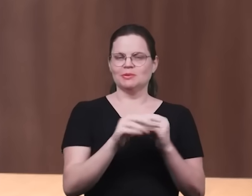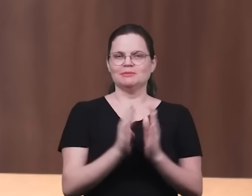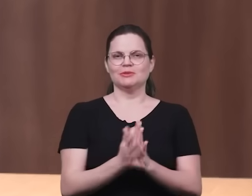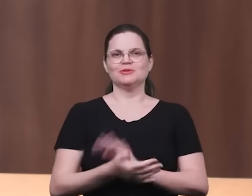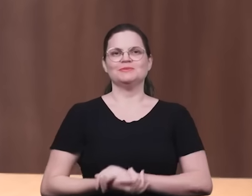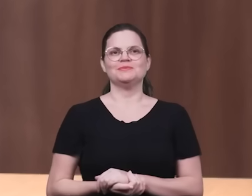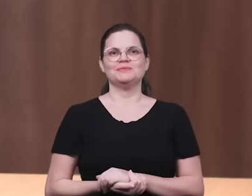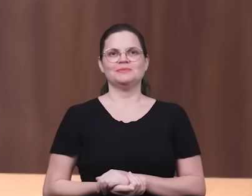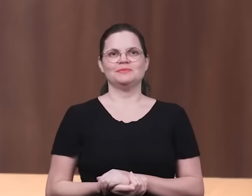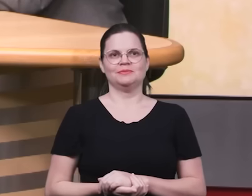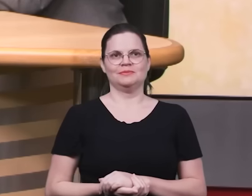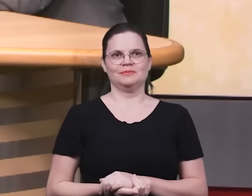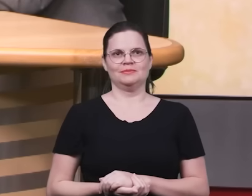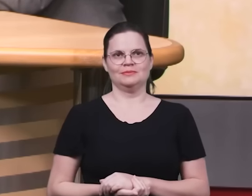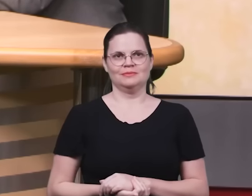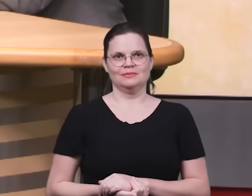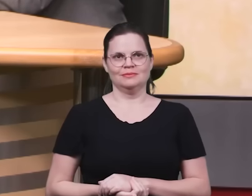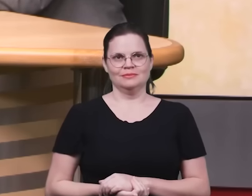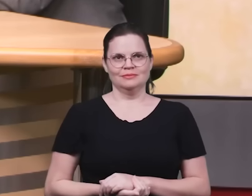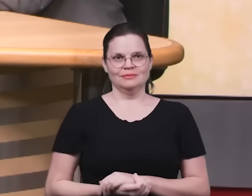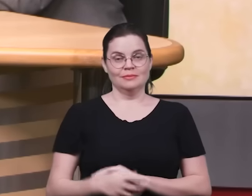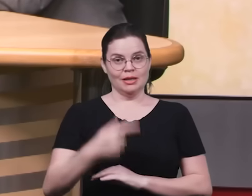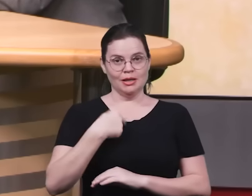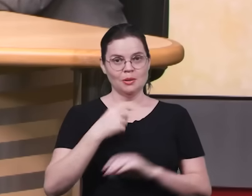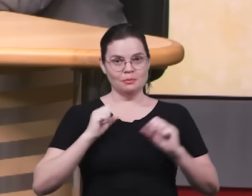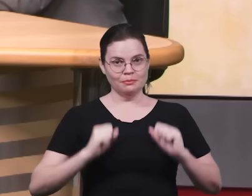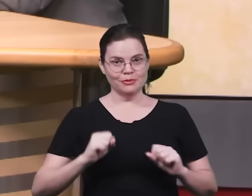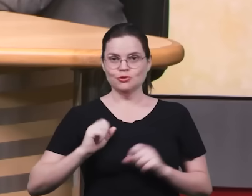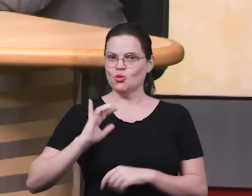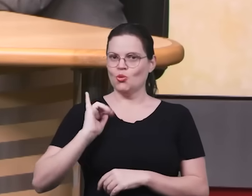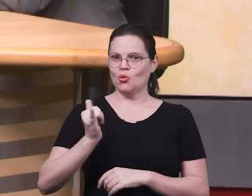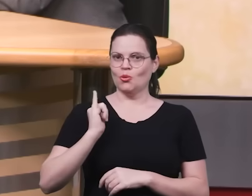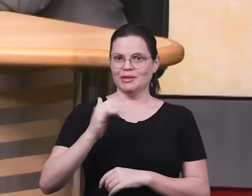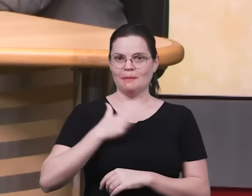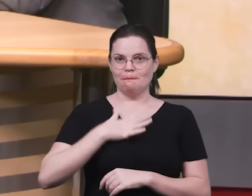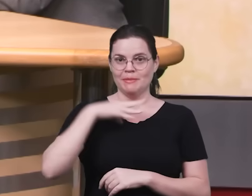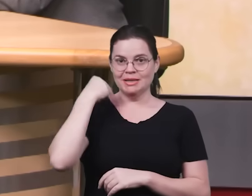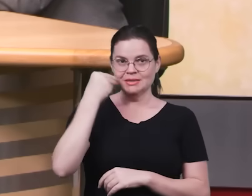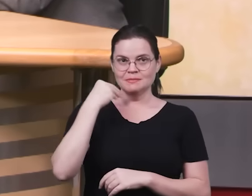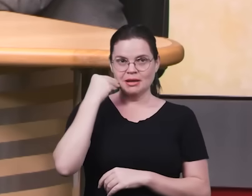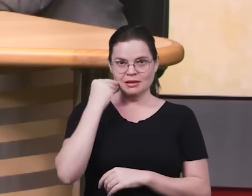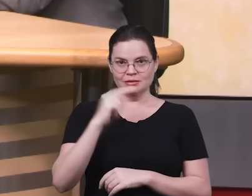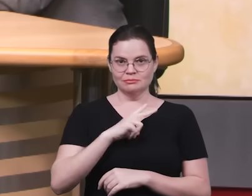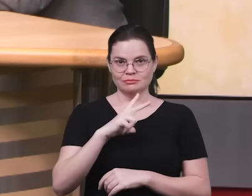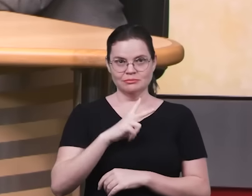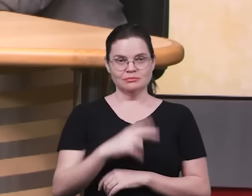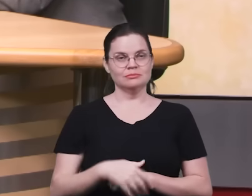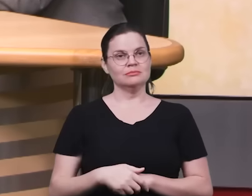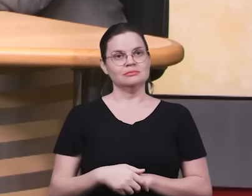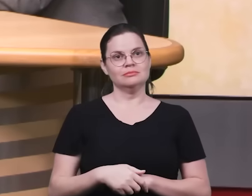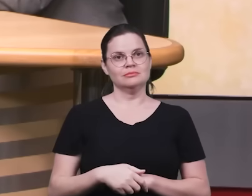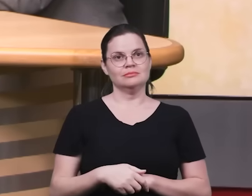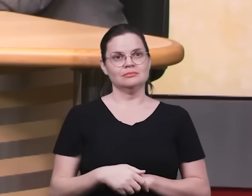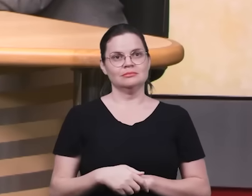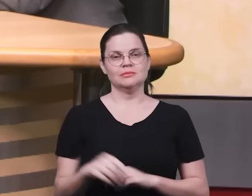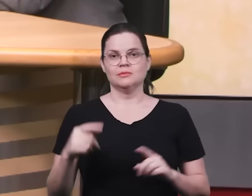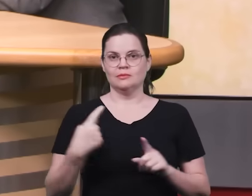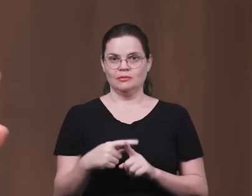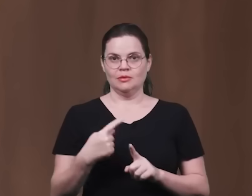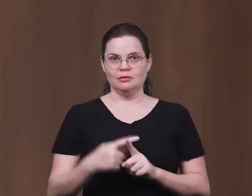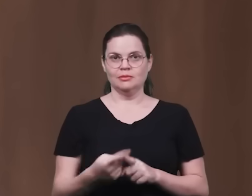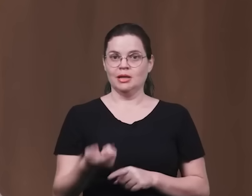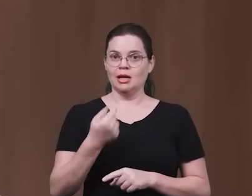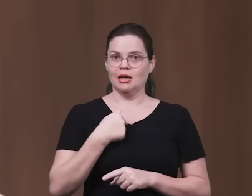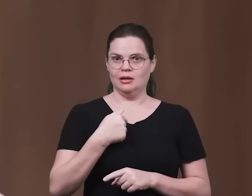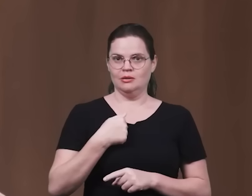vamos lá. Eu posso contar uma experiência minha própria, porque eu estava